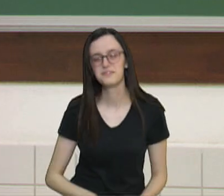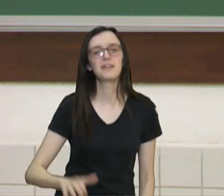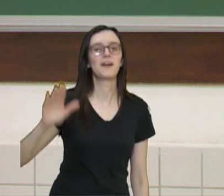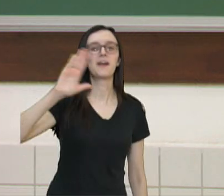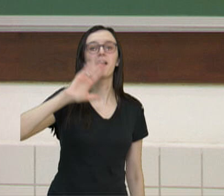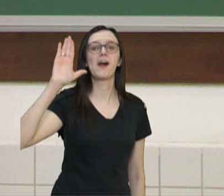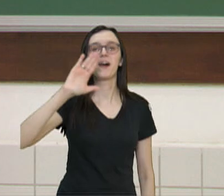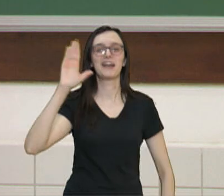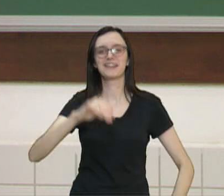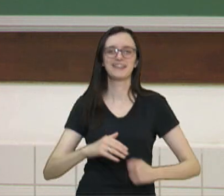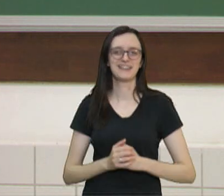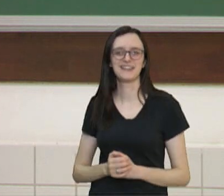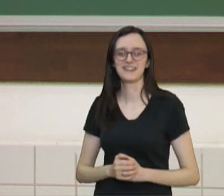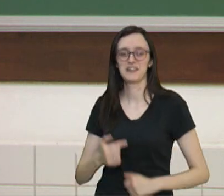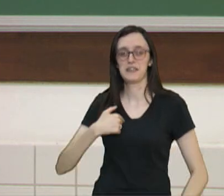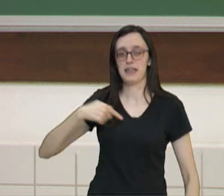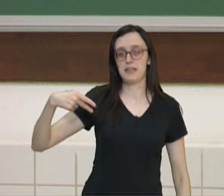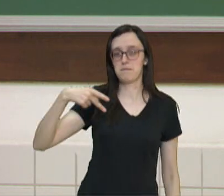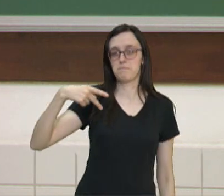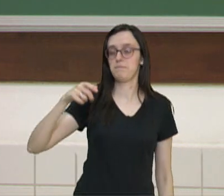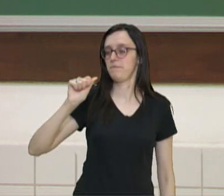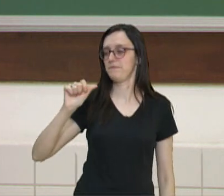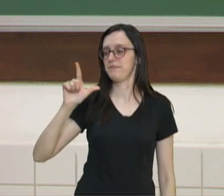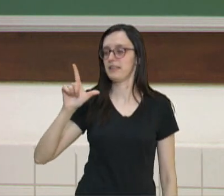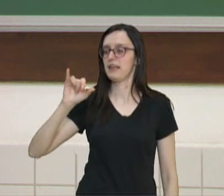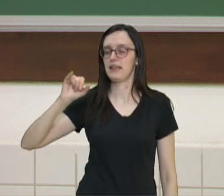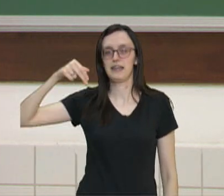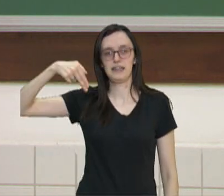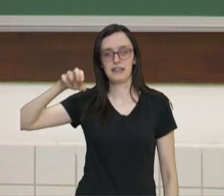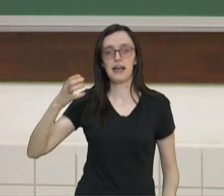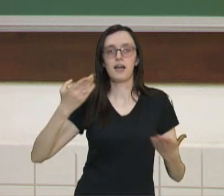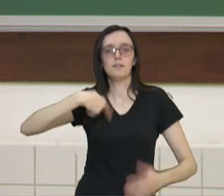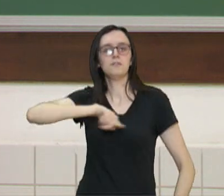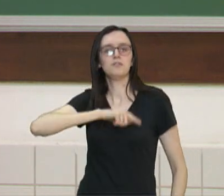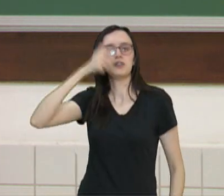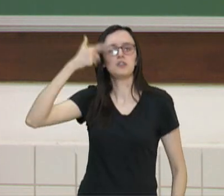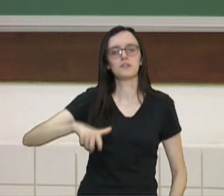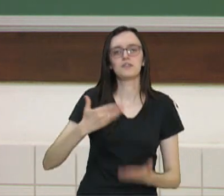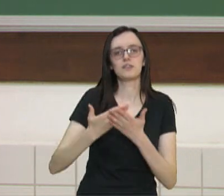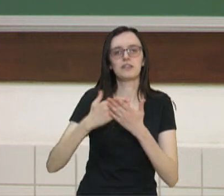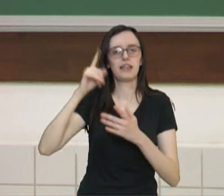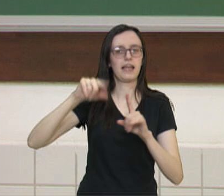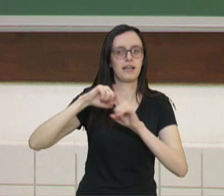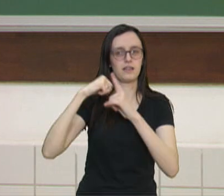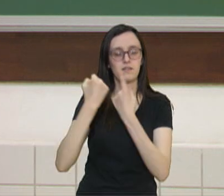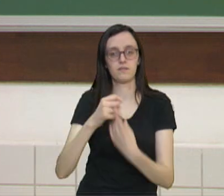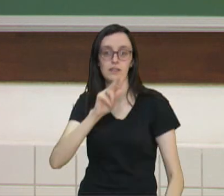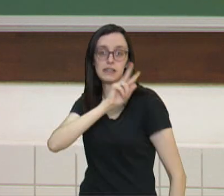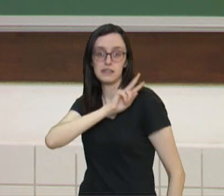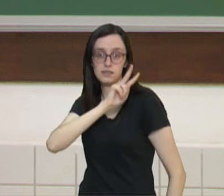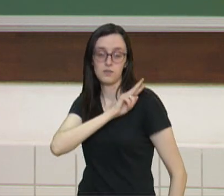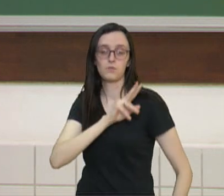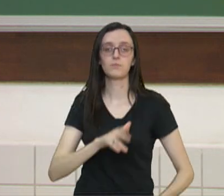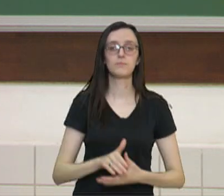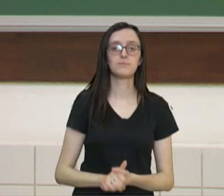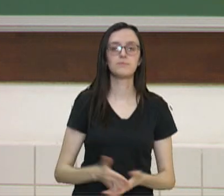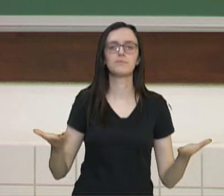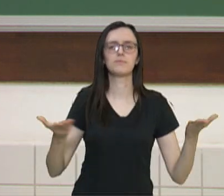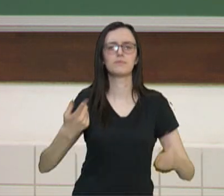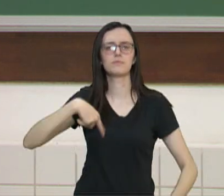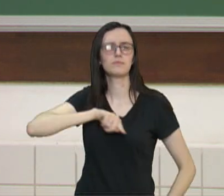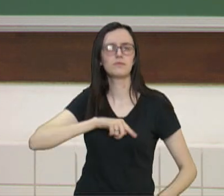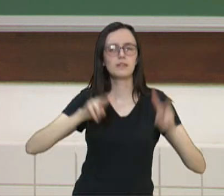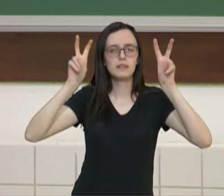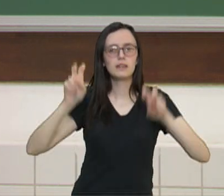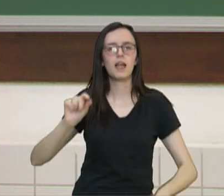Oi, gente! Então, eu sou a professora Aline. Estamos novamente aqui com as aulas de Sociologia do segundo ano e hoje o nosso